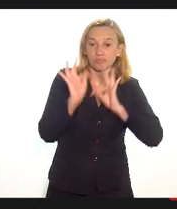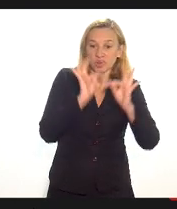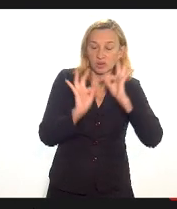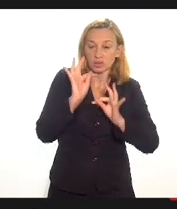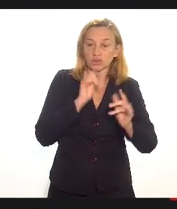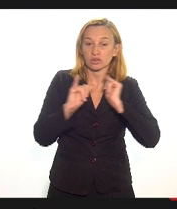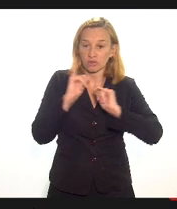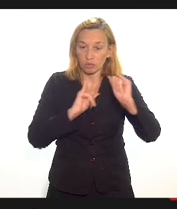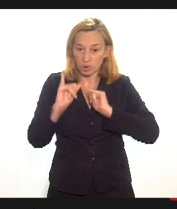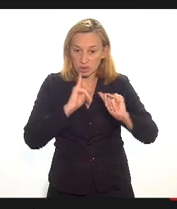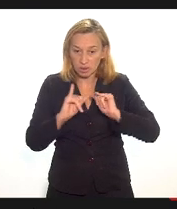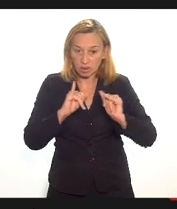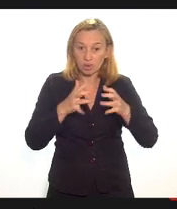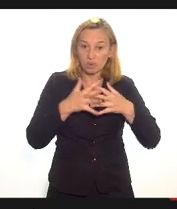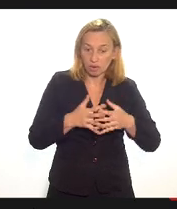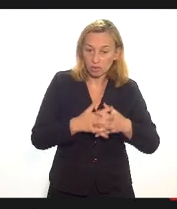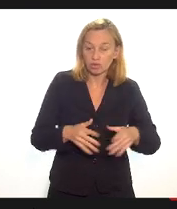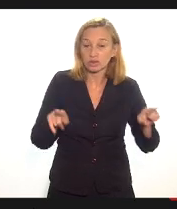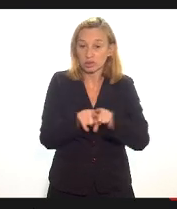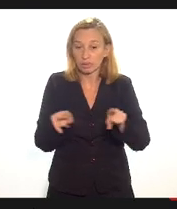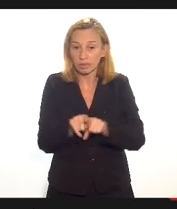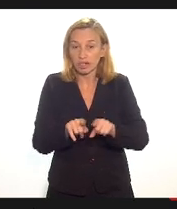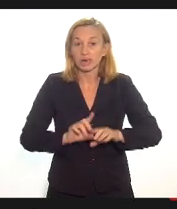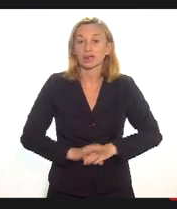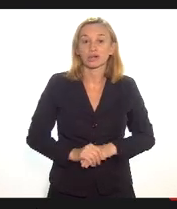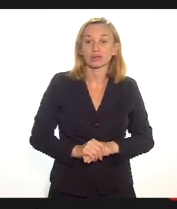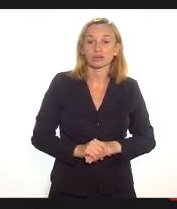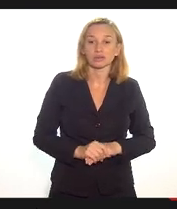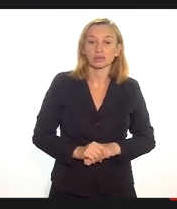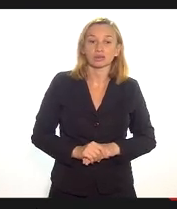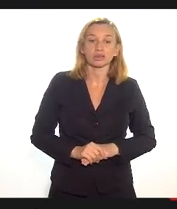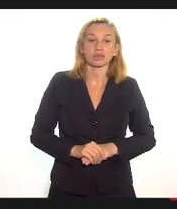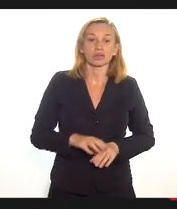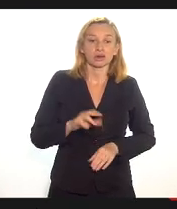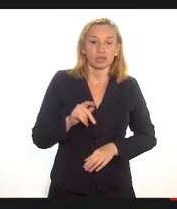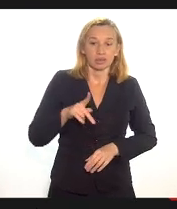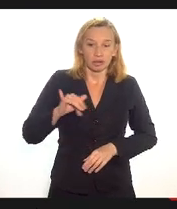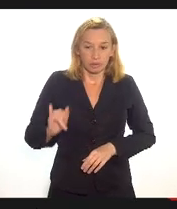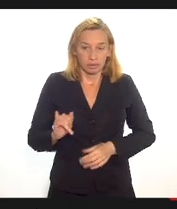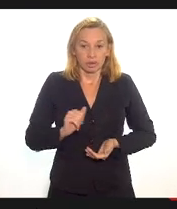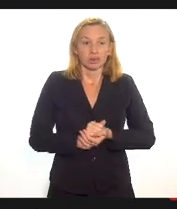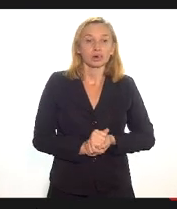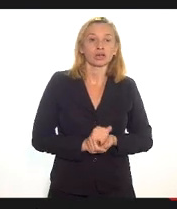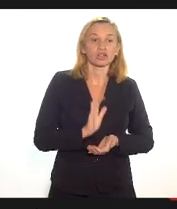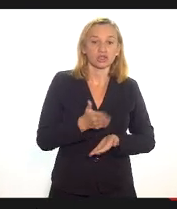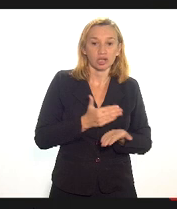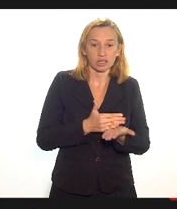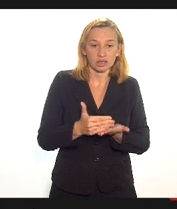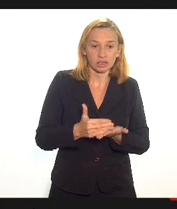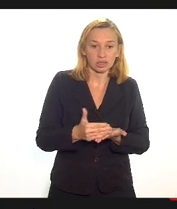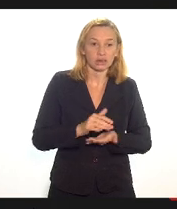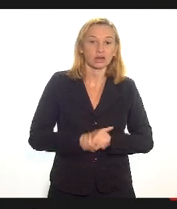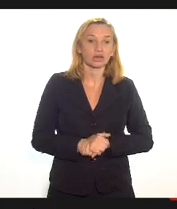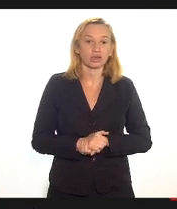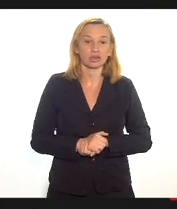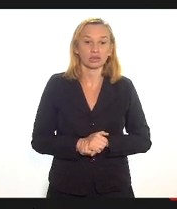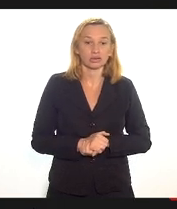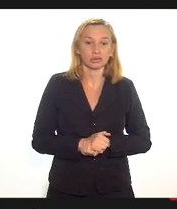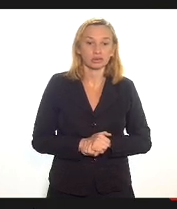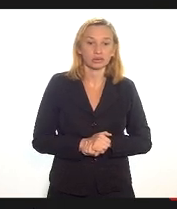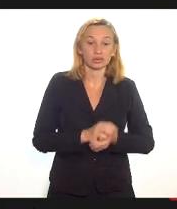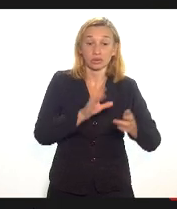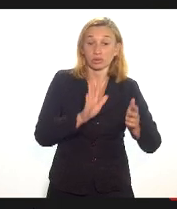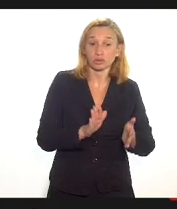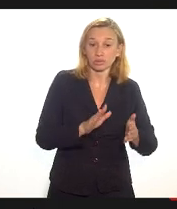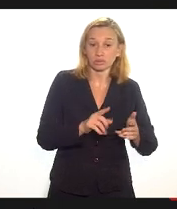informação ela é complexa também, como é que faria esse link com a ANP. Então, ali já começa. E quando sai o